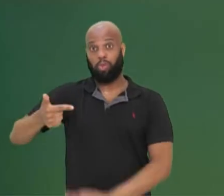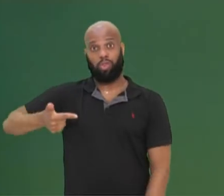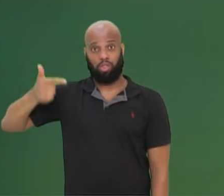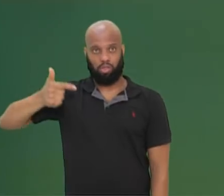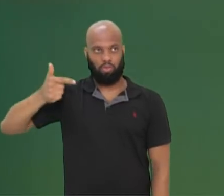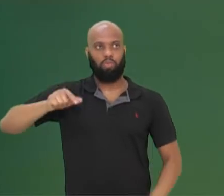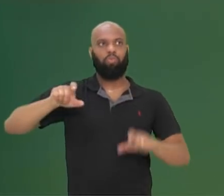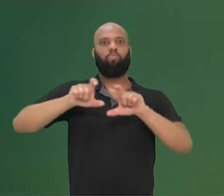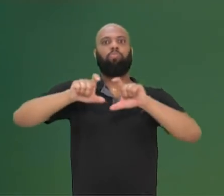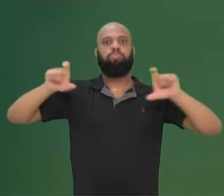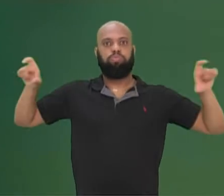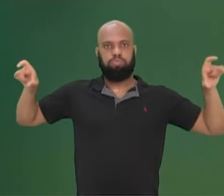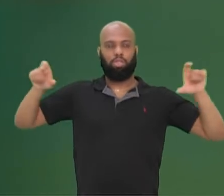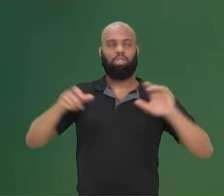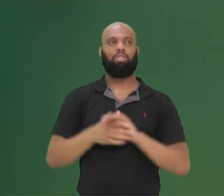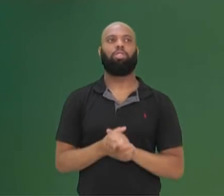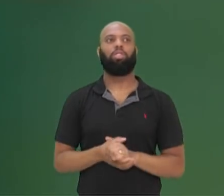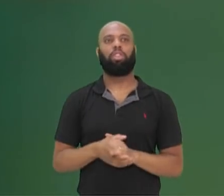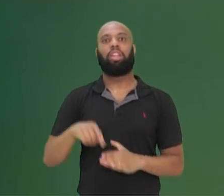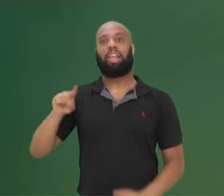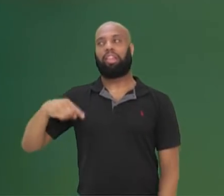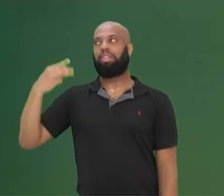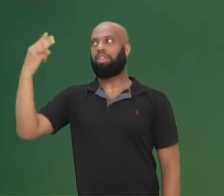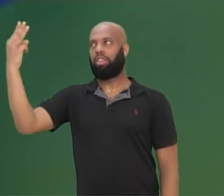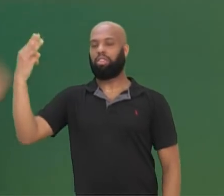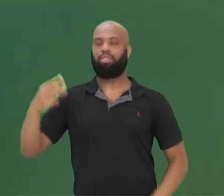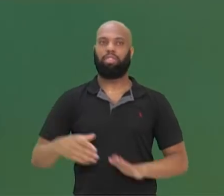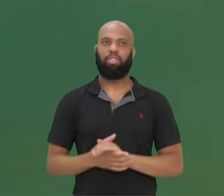Então tá aqui. Opa, não é 2 não, é 3.